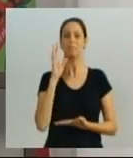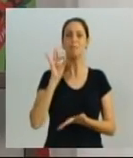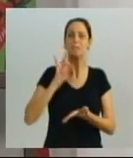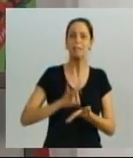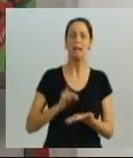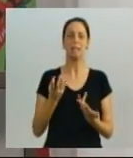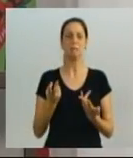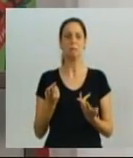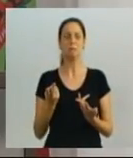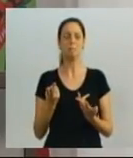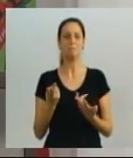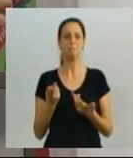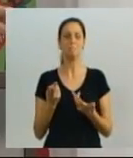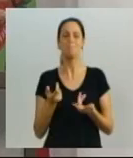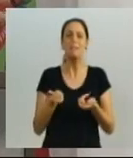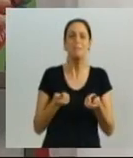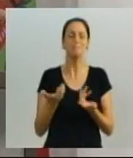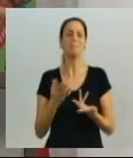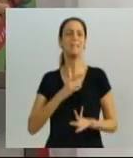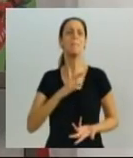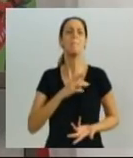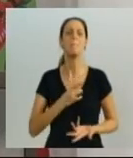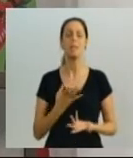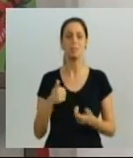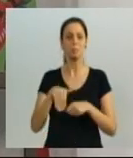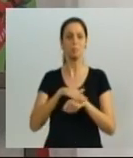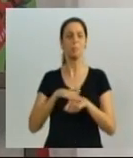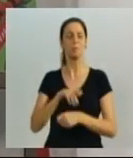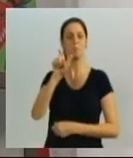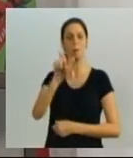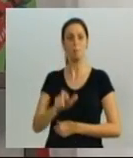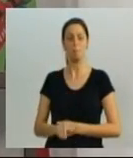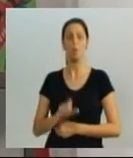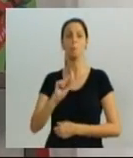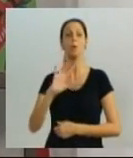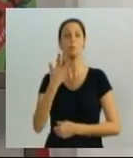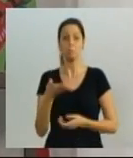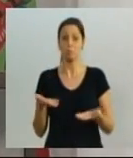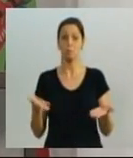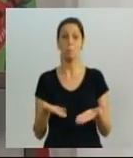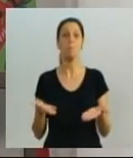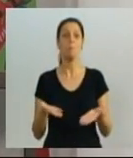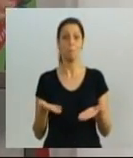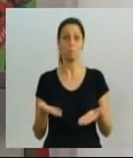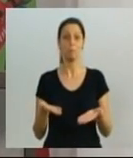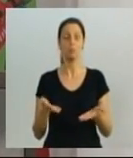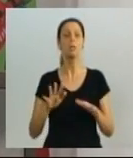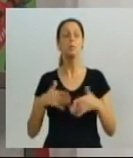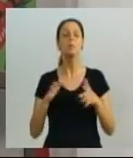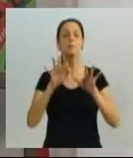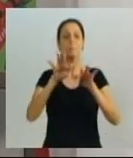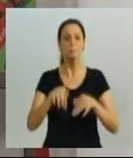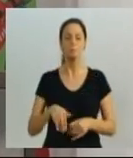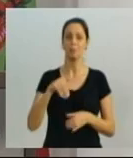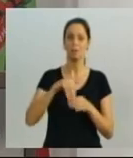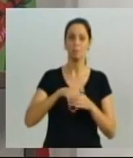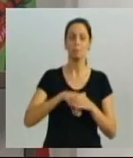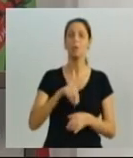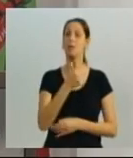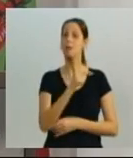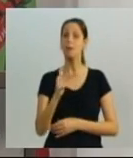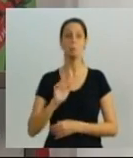amarrada, que o cidadão tenha medo até de falar com uma pessoa. E é o que está acontecendo hoje. Quando termina uma eleição, não tem